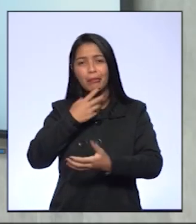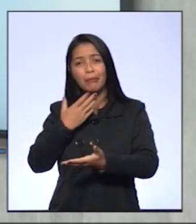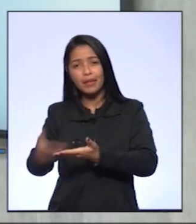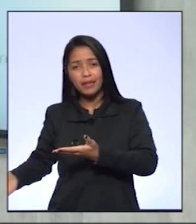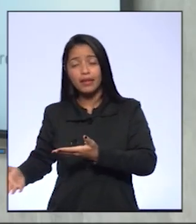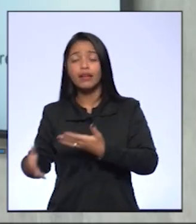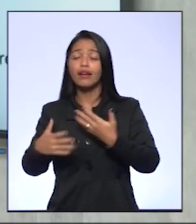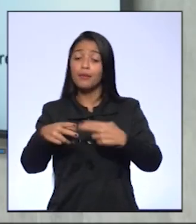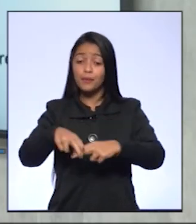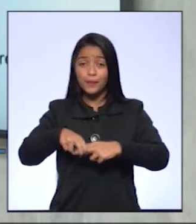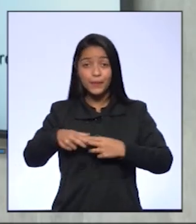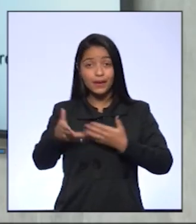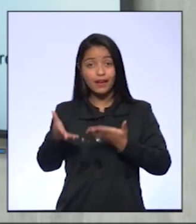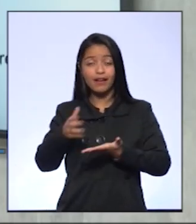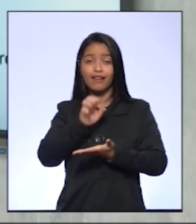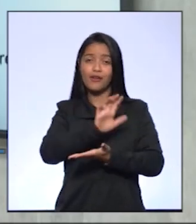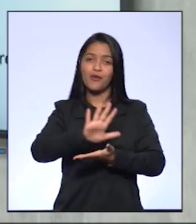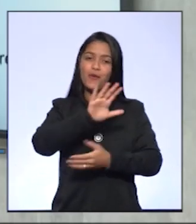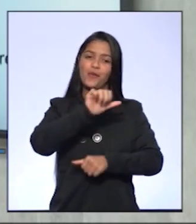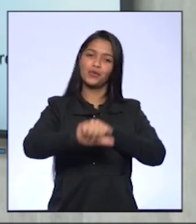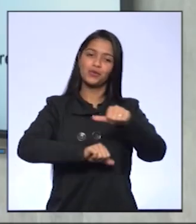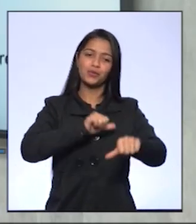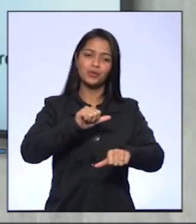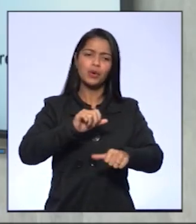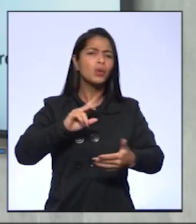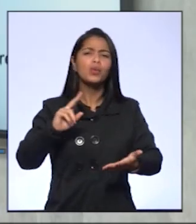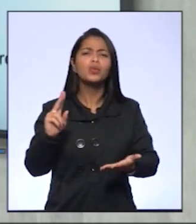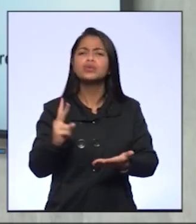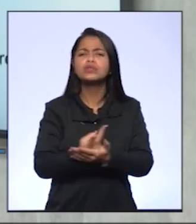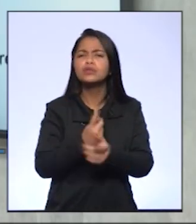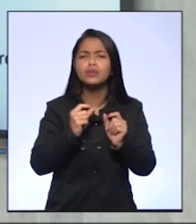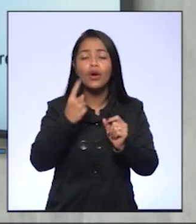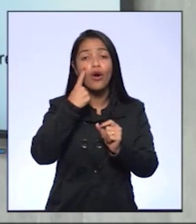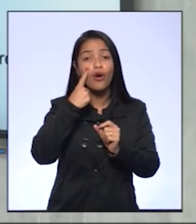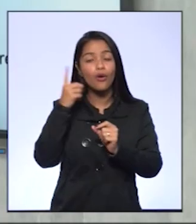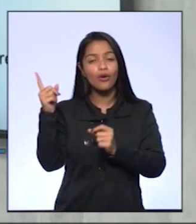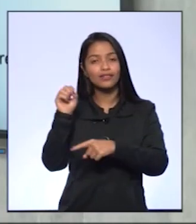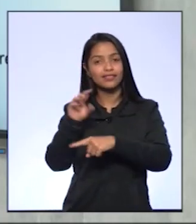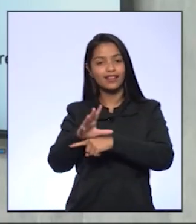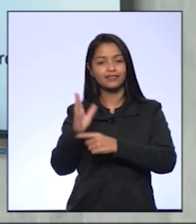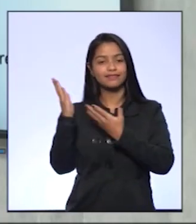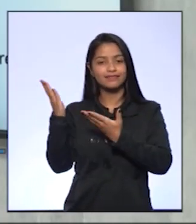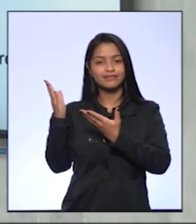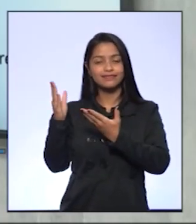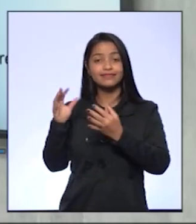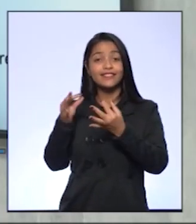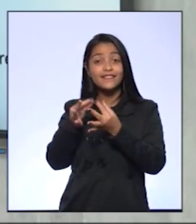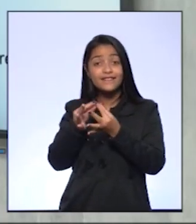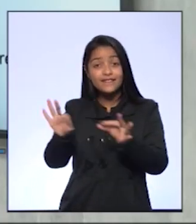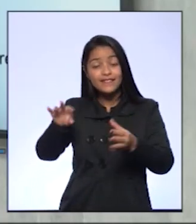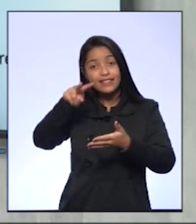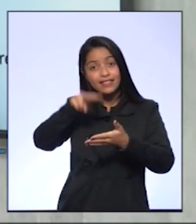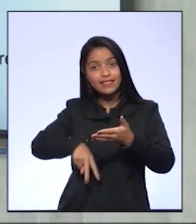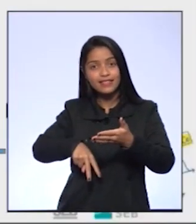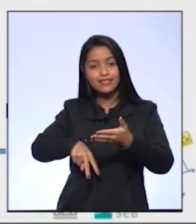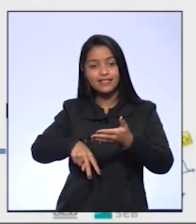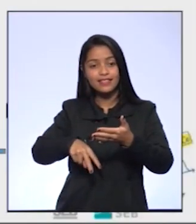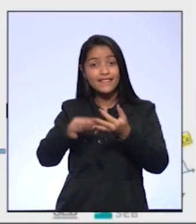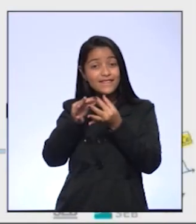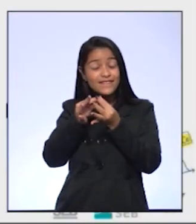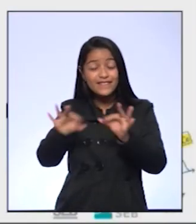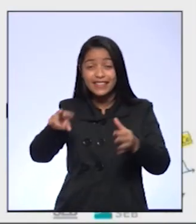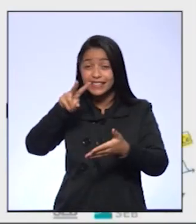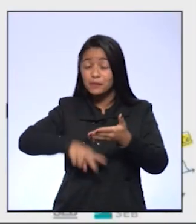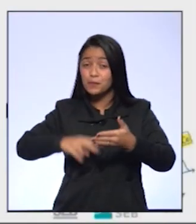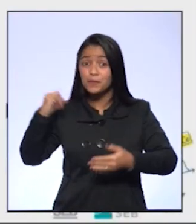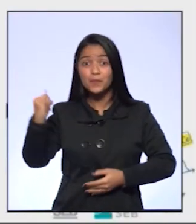Que consequência foi essa? Isso daqui. Lê essa... vai pro slide aqui. Lê essa última frase, como se estivesse lendo a sua